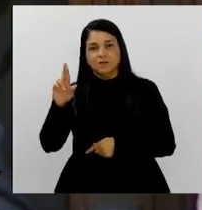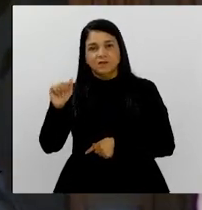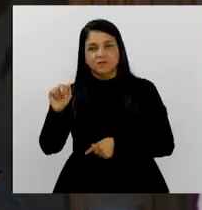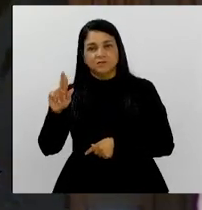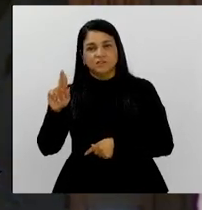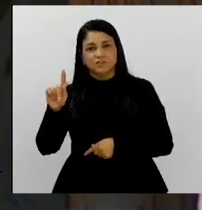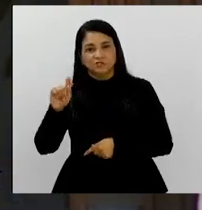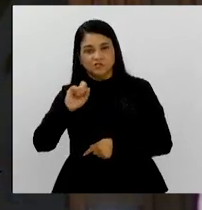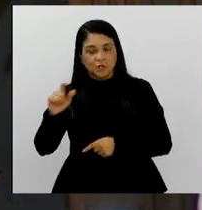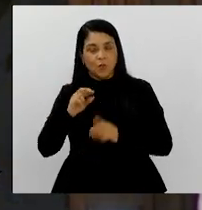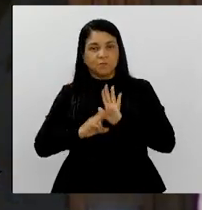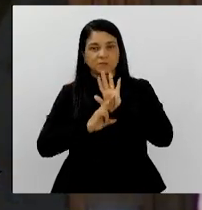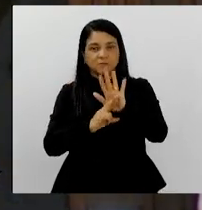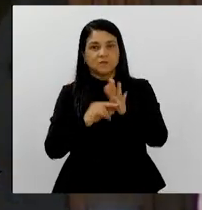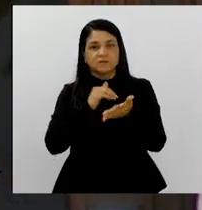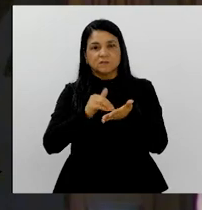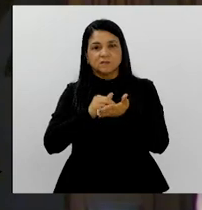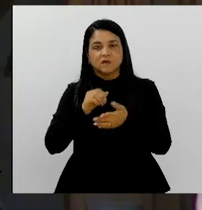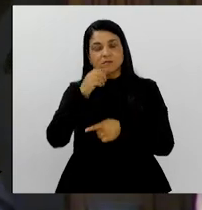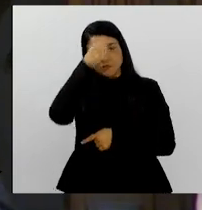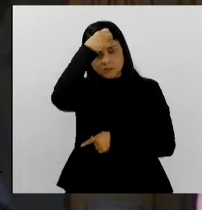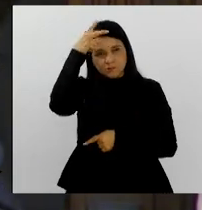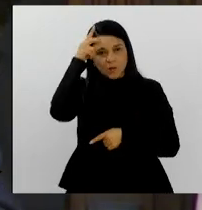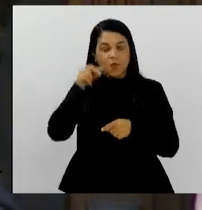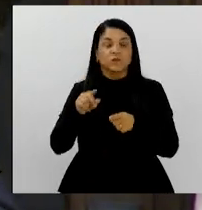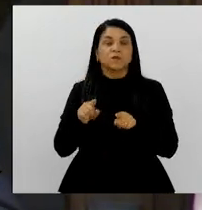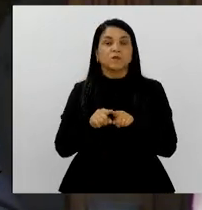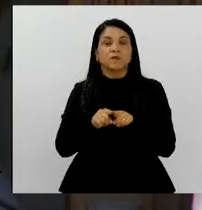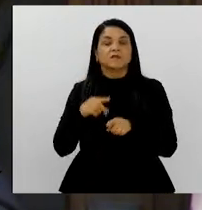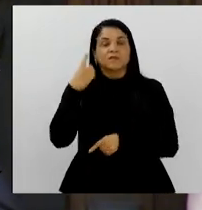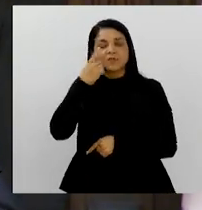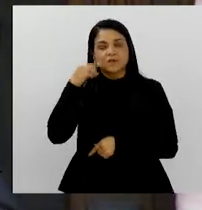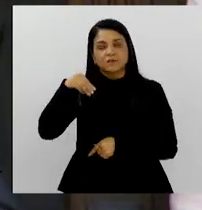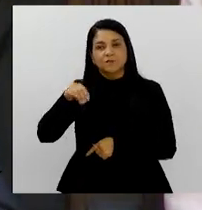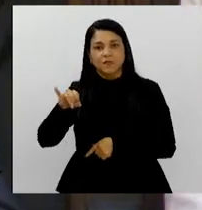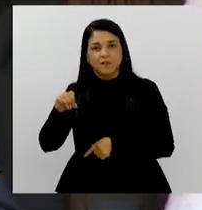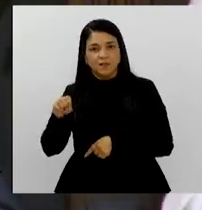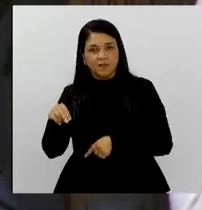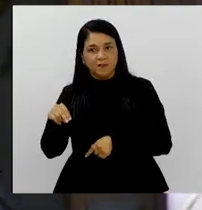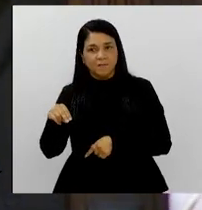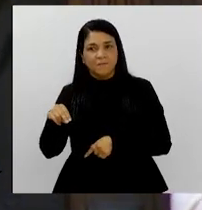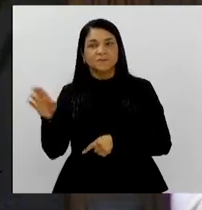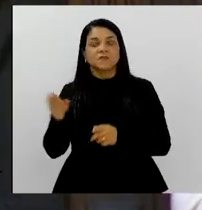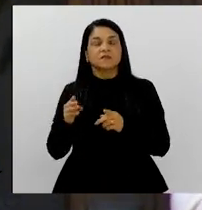Municipal, Mink e também a querida Marighella, presidenta da Funarte.